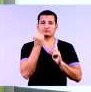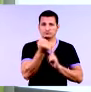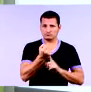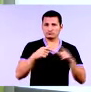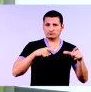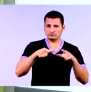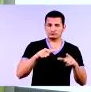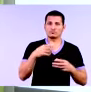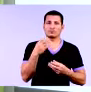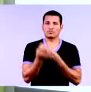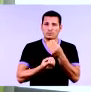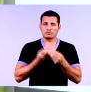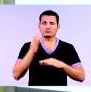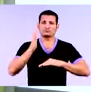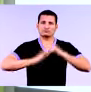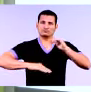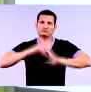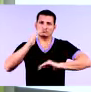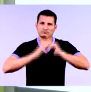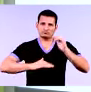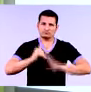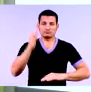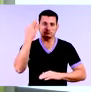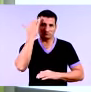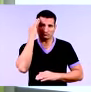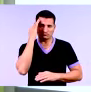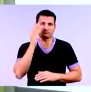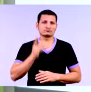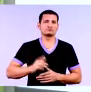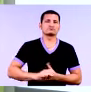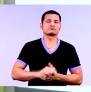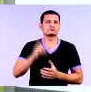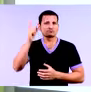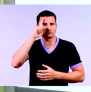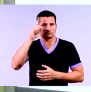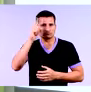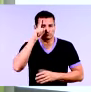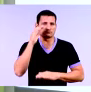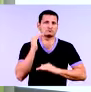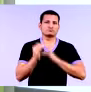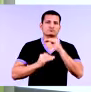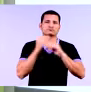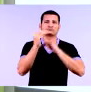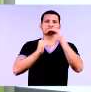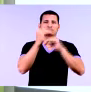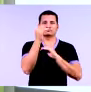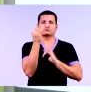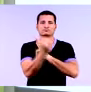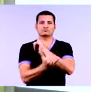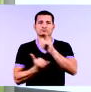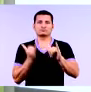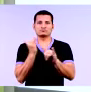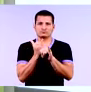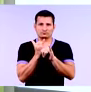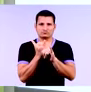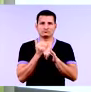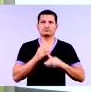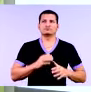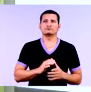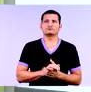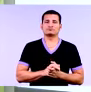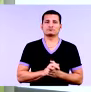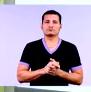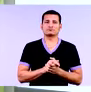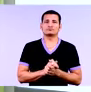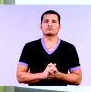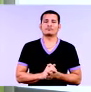profissionais atuais, profissionais que entendem o cotidiano do desenvolvimento para a internet. Bom, vamos então dar